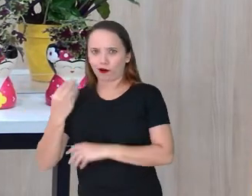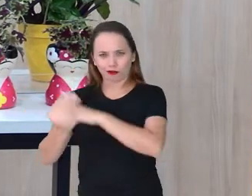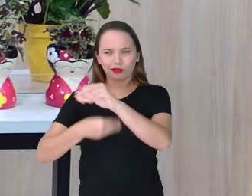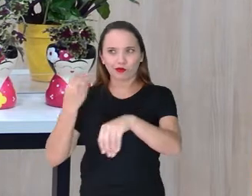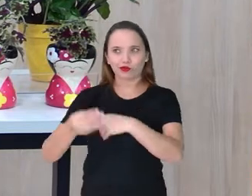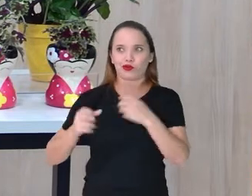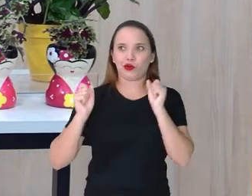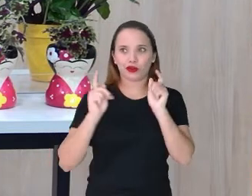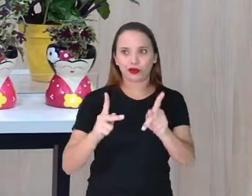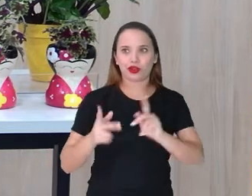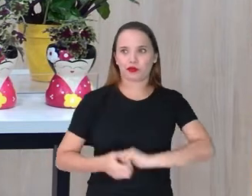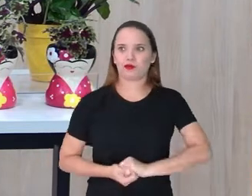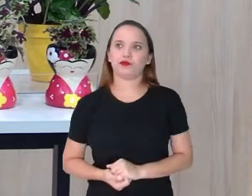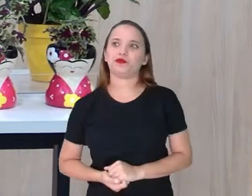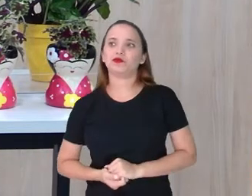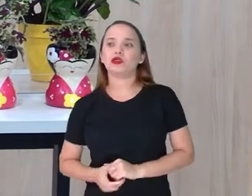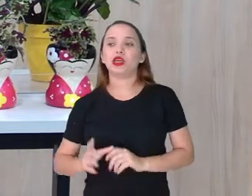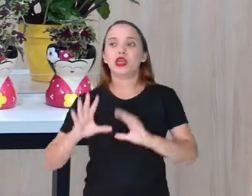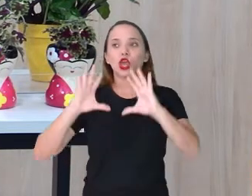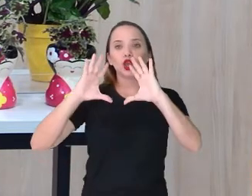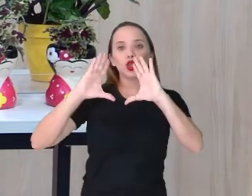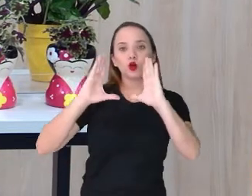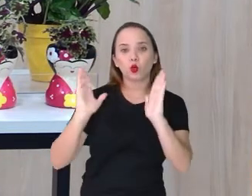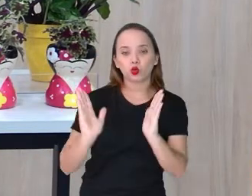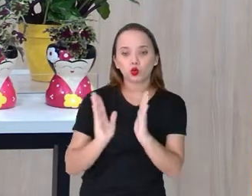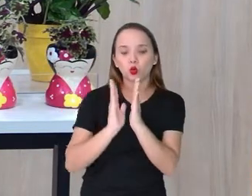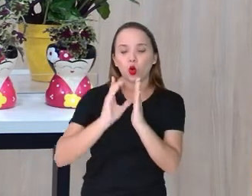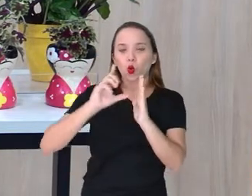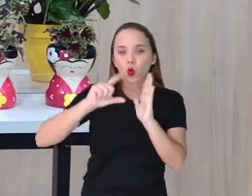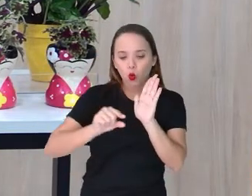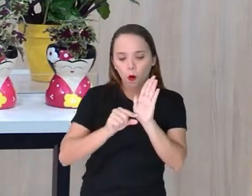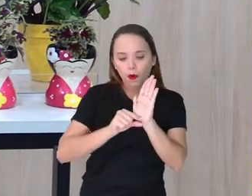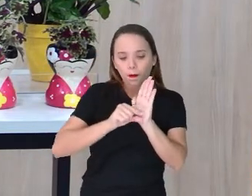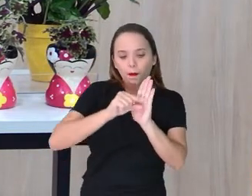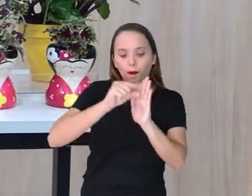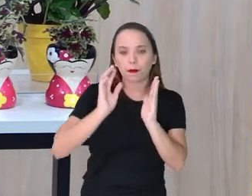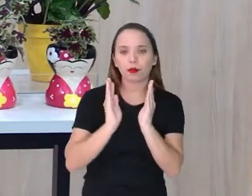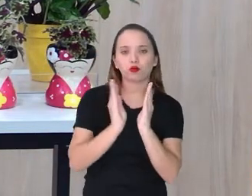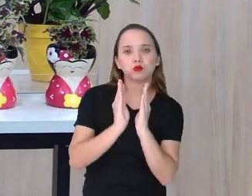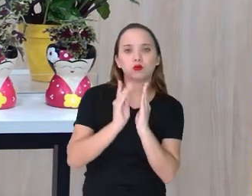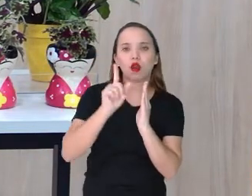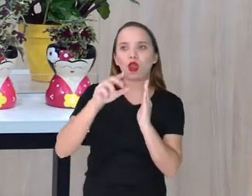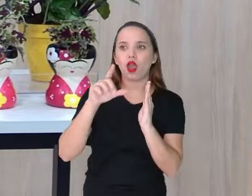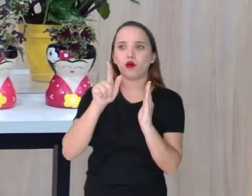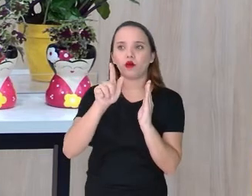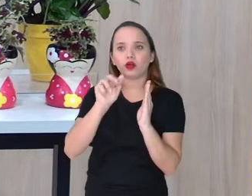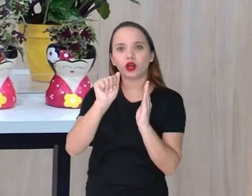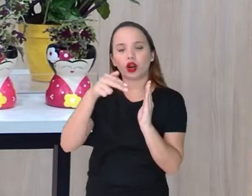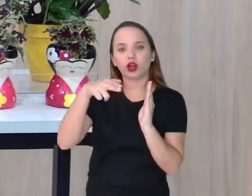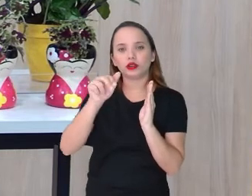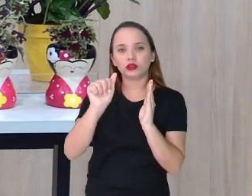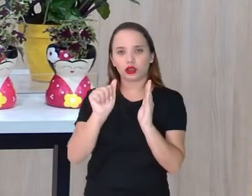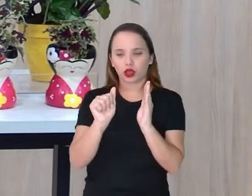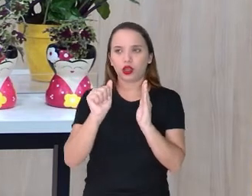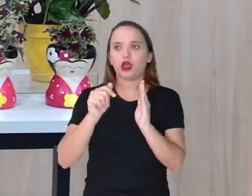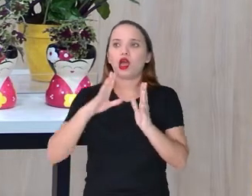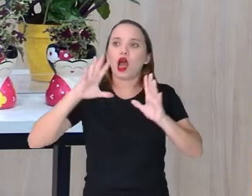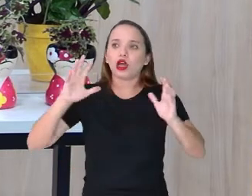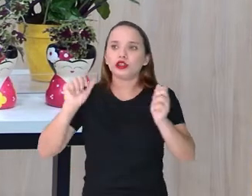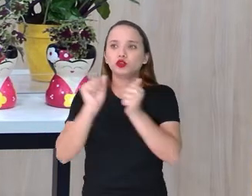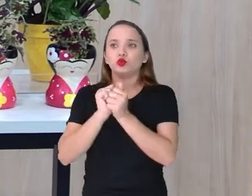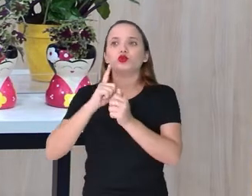Interessante, né? E a fotossíntese, ela ocorre nos cloroplastos e ela produz açúcares e oxigênio. Esses açúcares